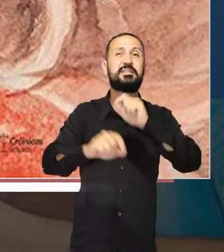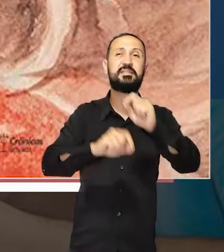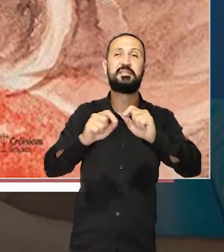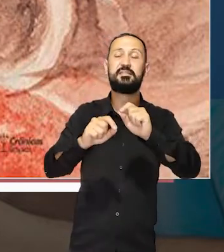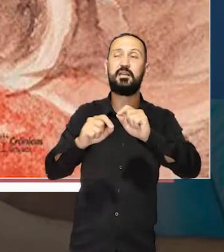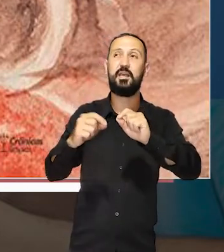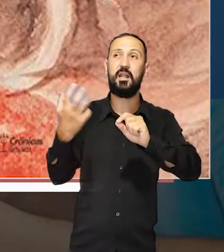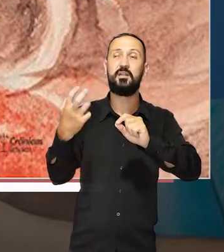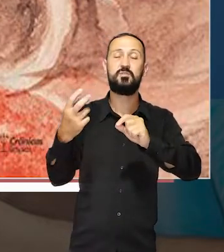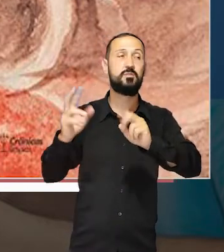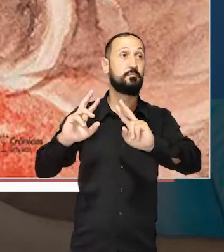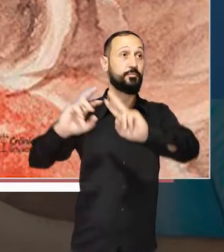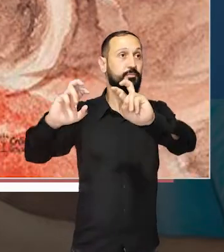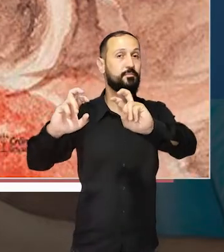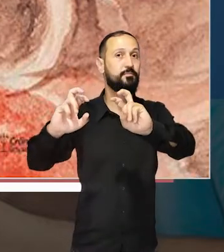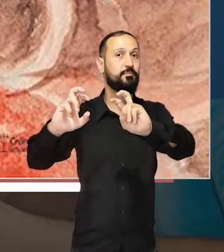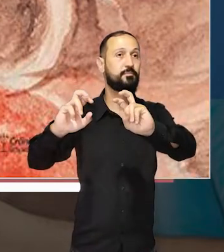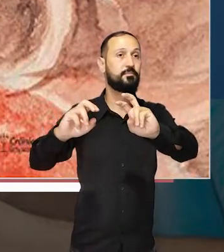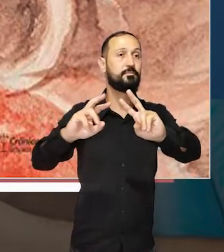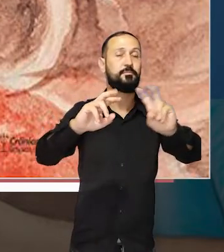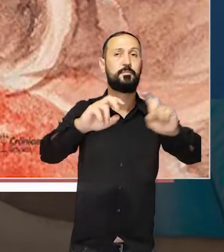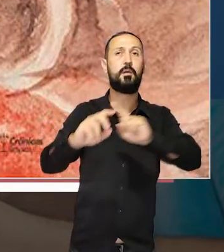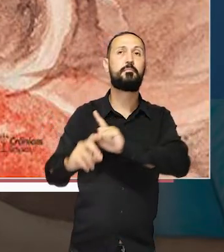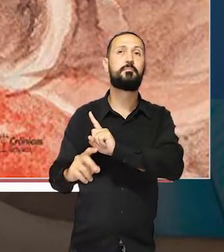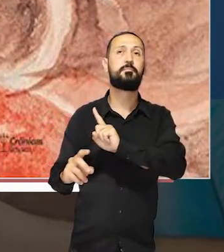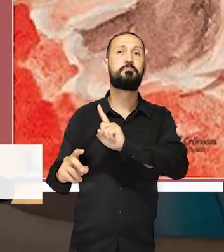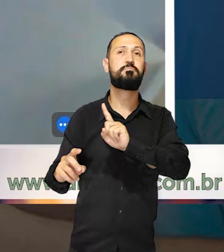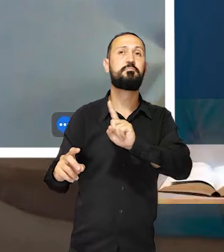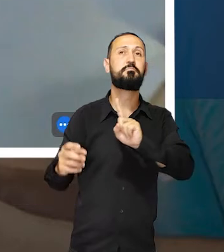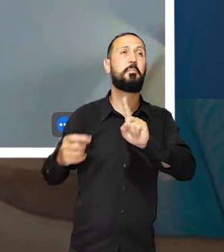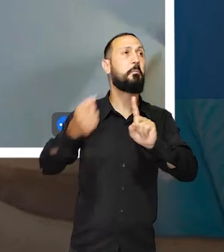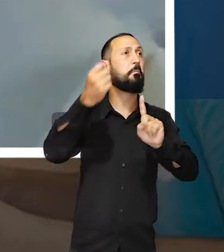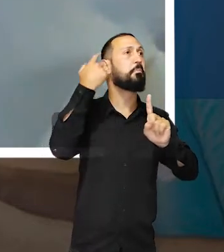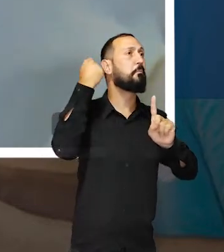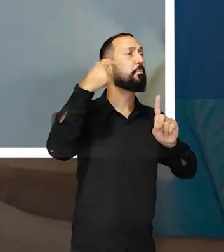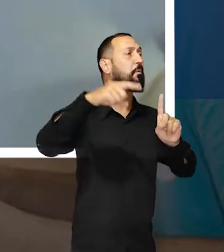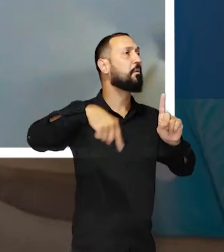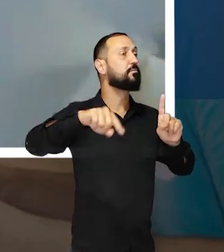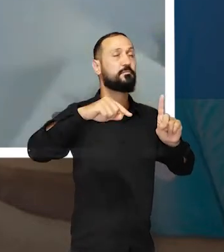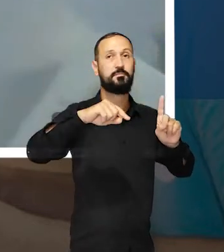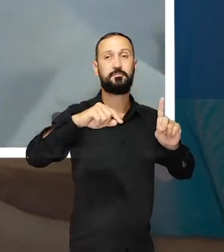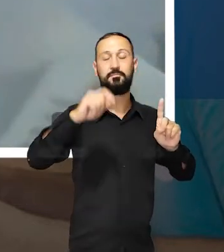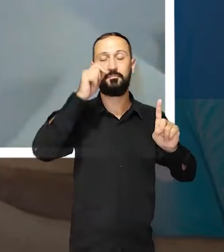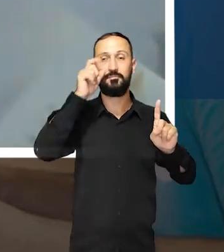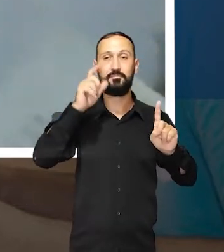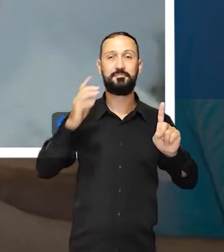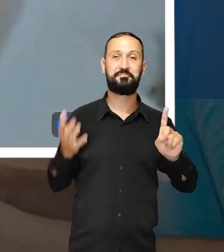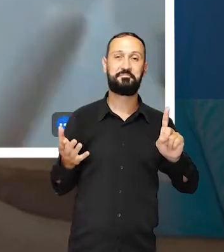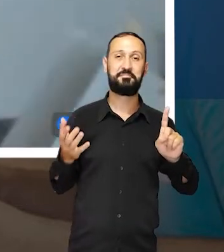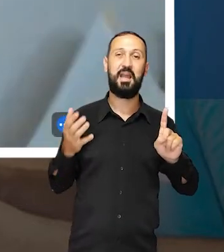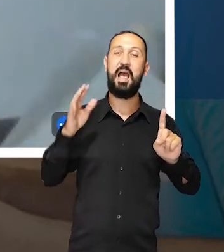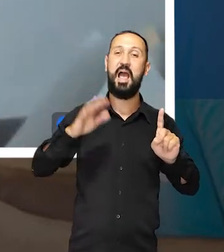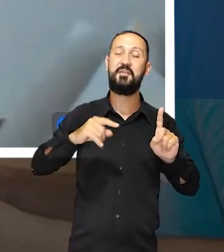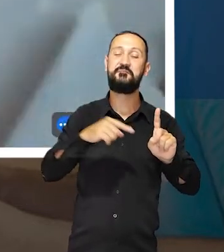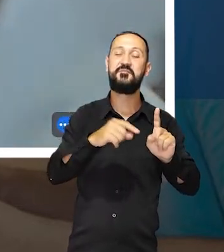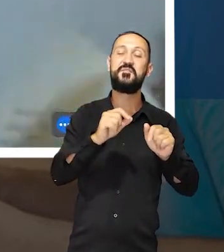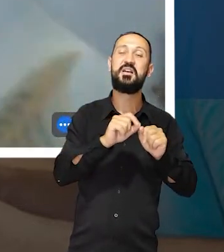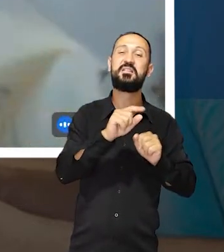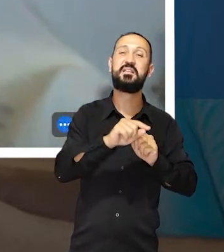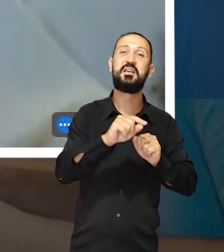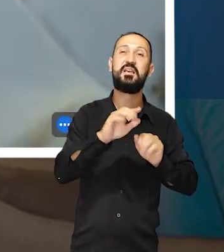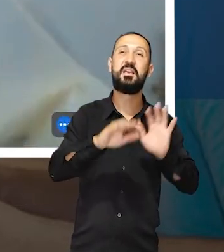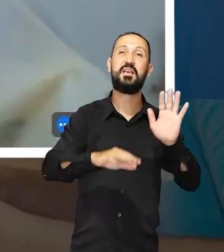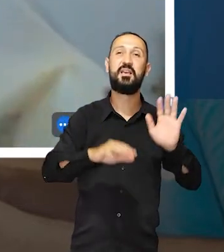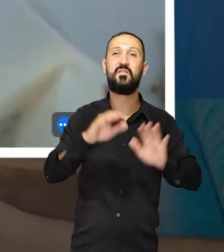necessidade enorme de ser notada, de não passar nunca despercebida. Às vezes, isso